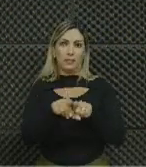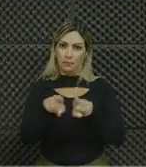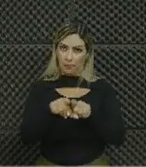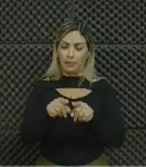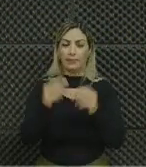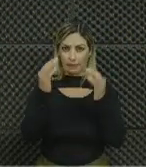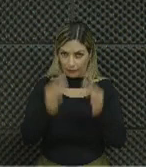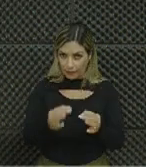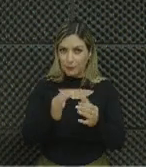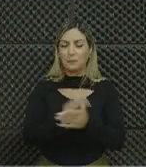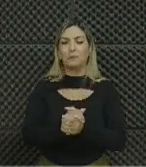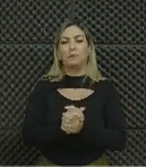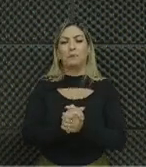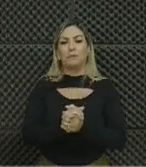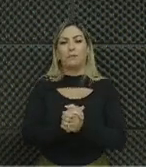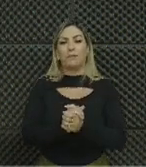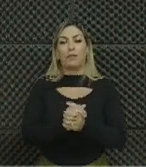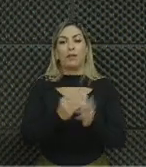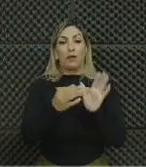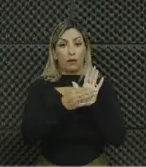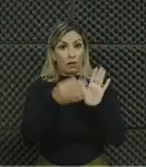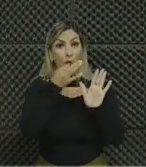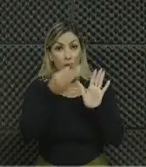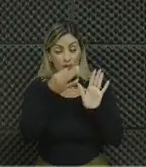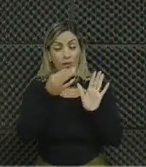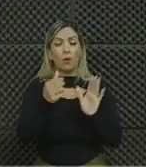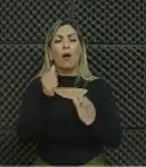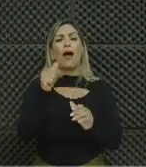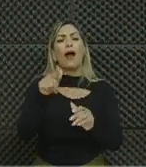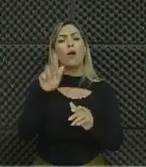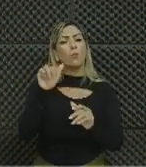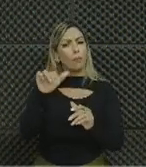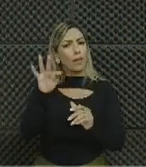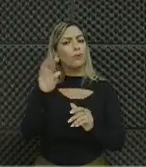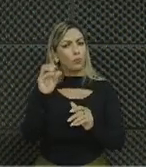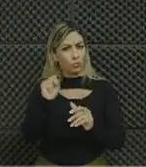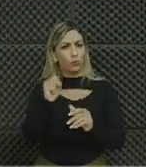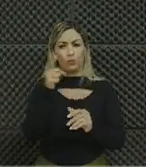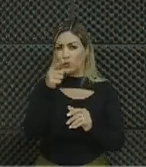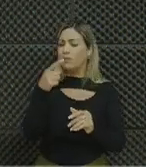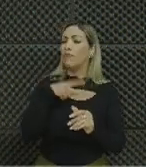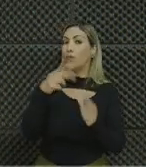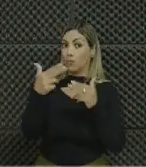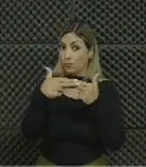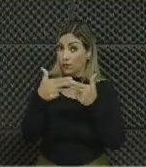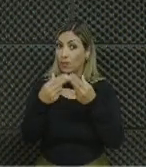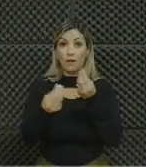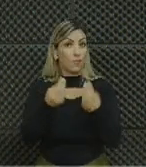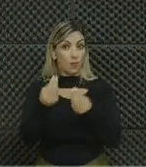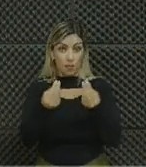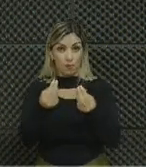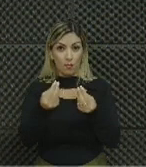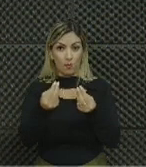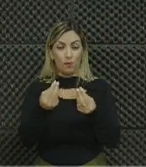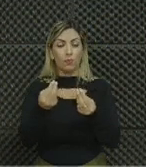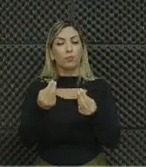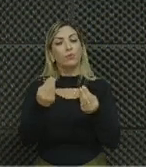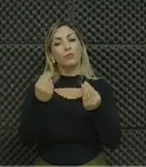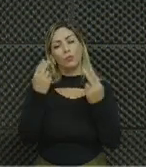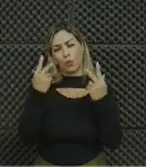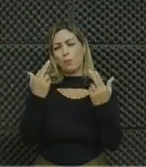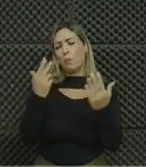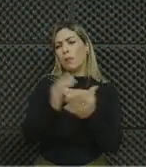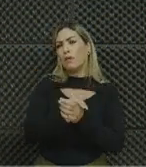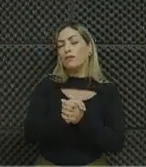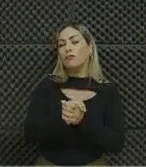certinho? Os argumentos que você vai usar, eles vão